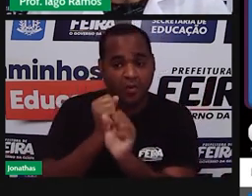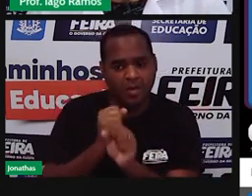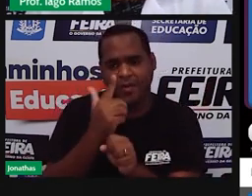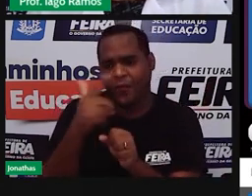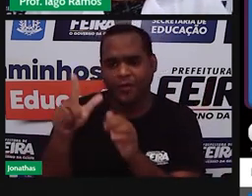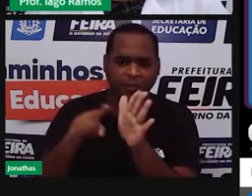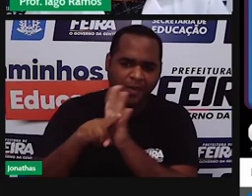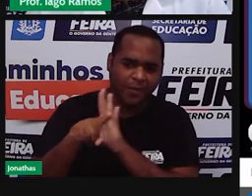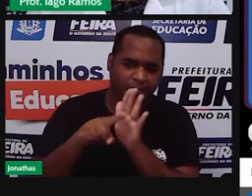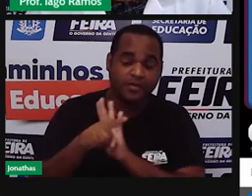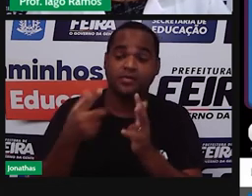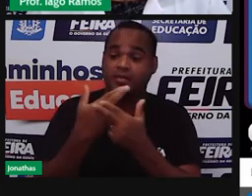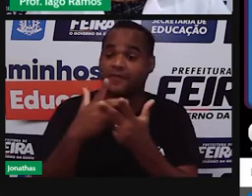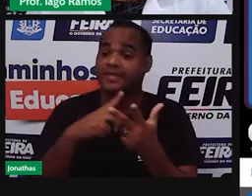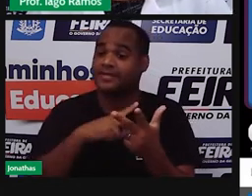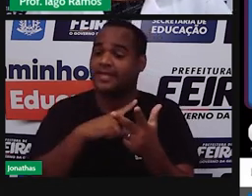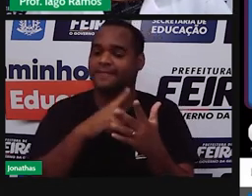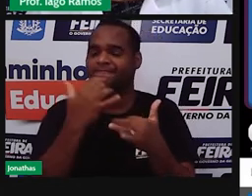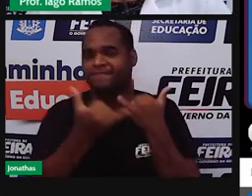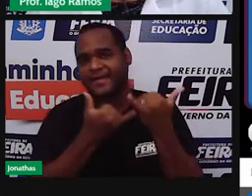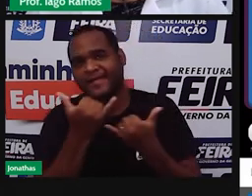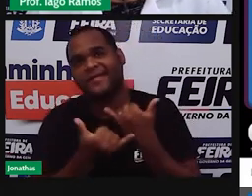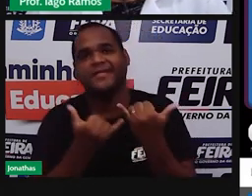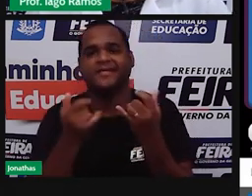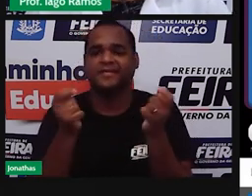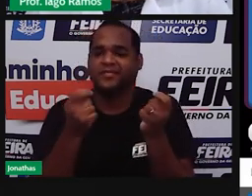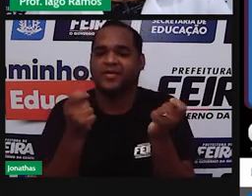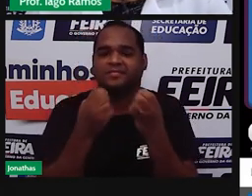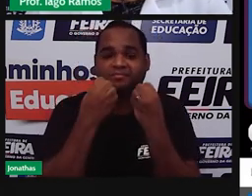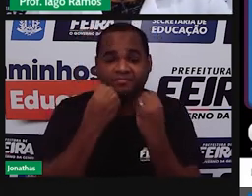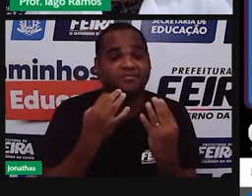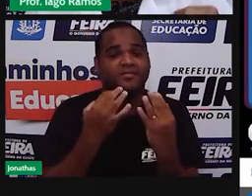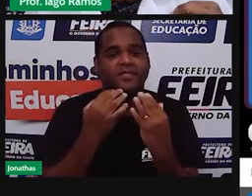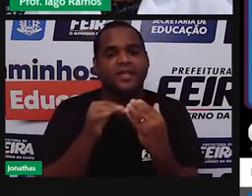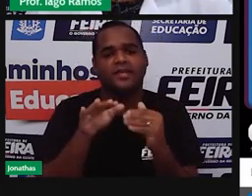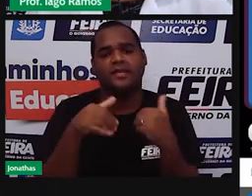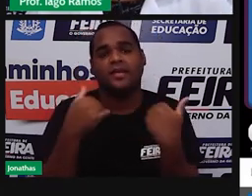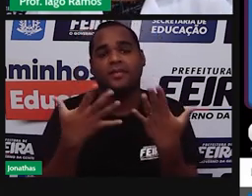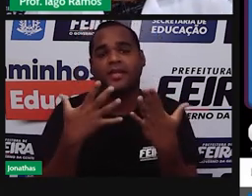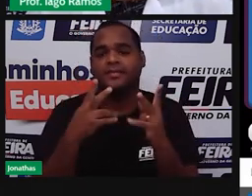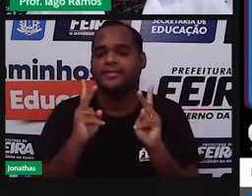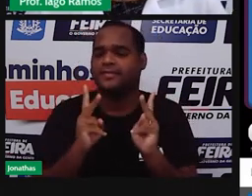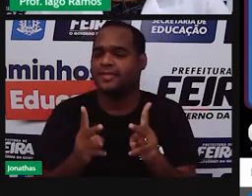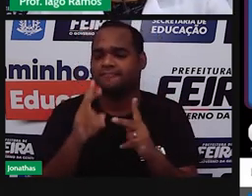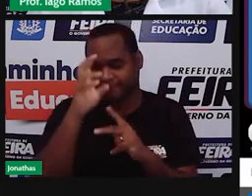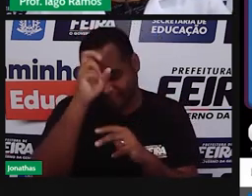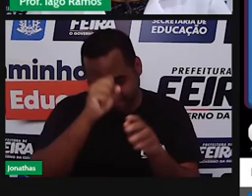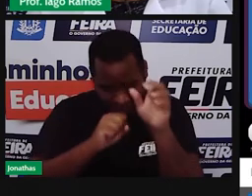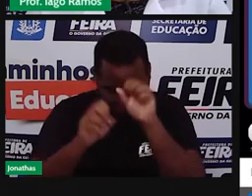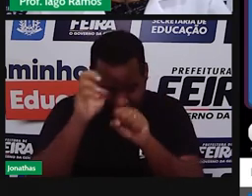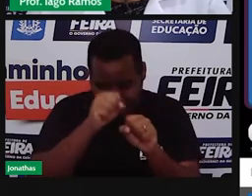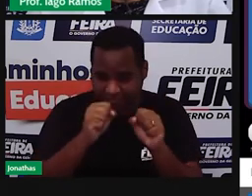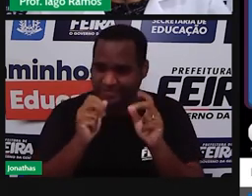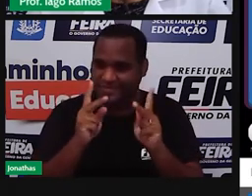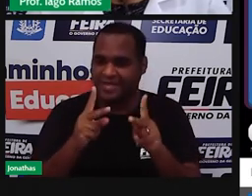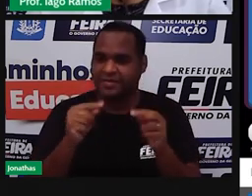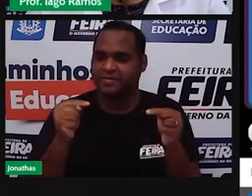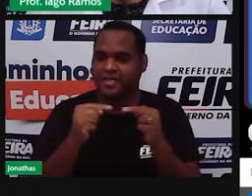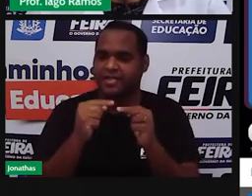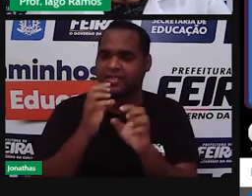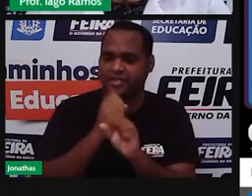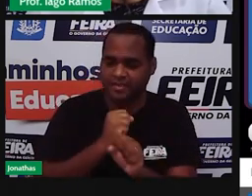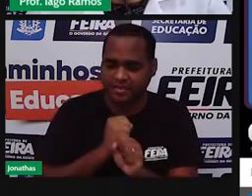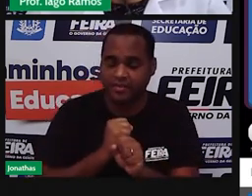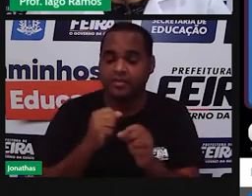dessas aí que você pode estar se divertindo, tá bom? Para continuar aprendendo essa coisa de